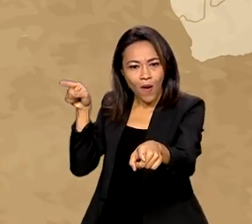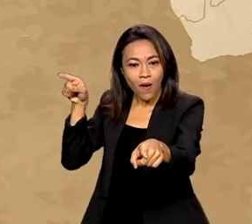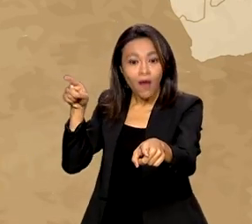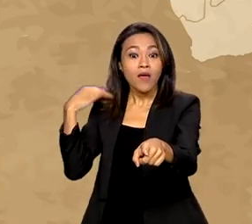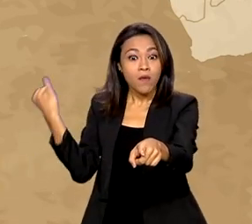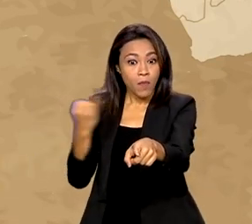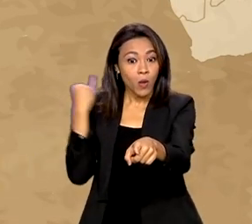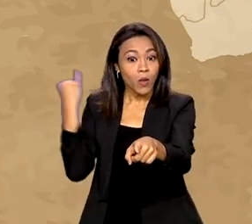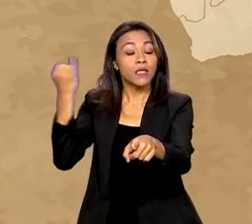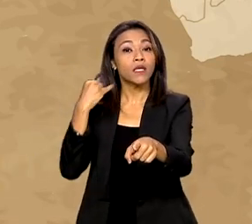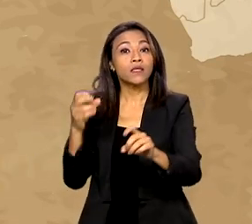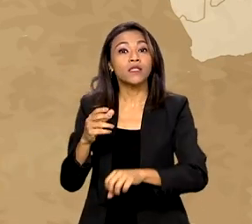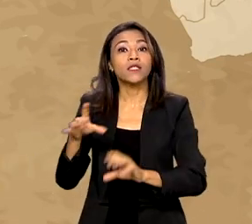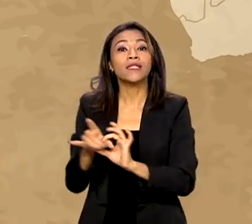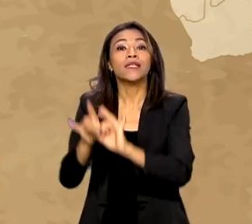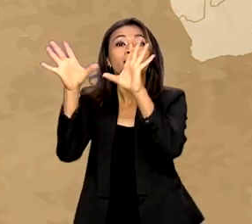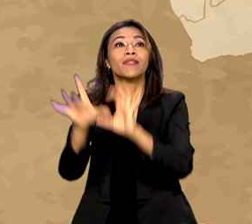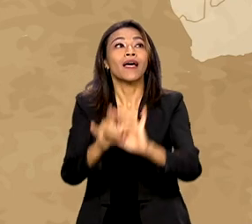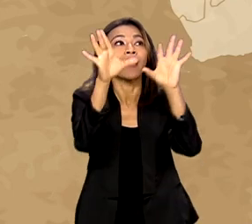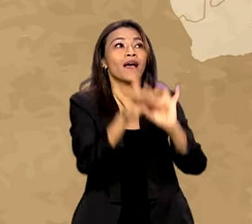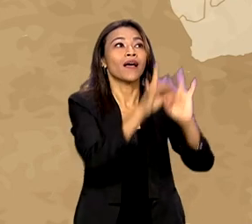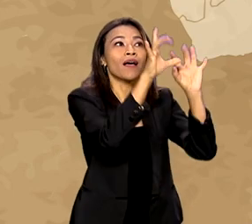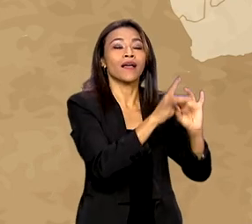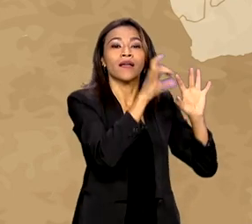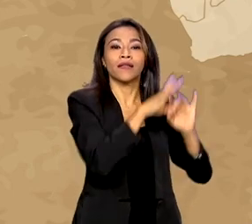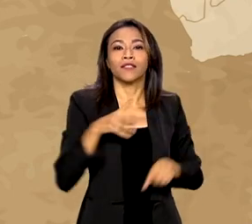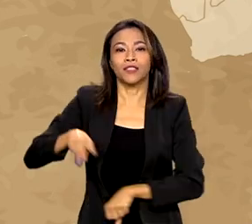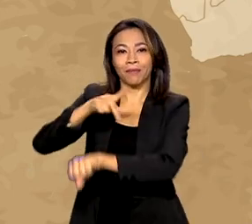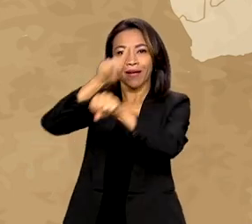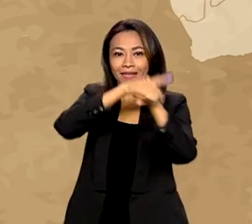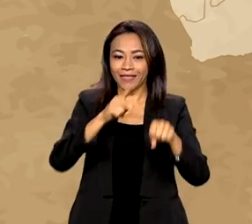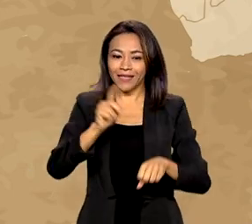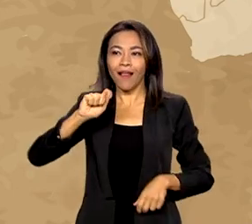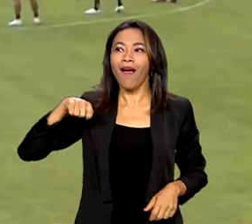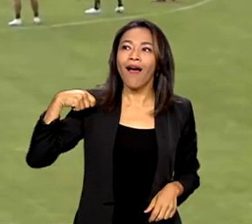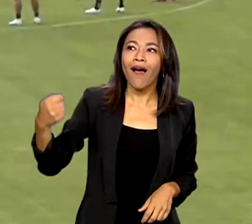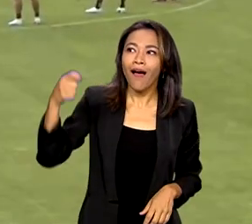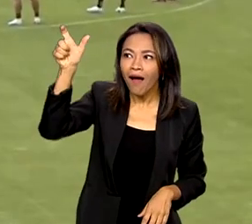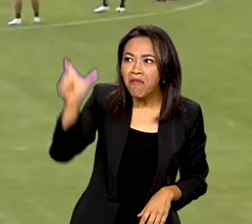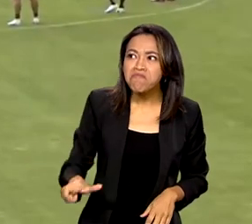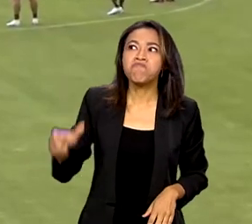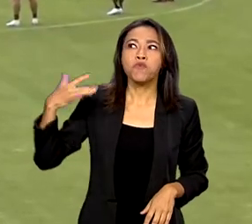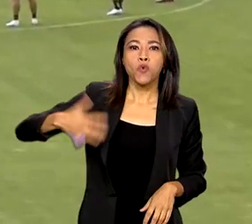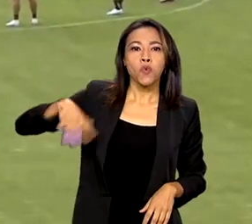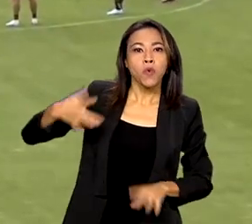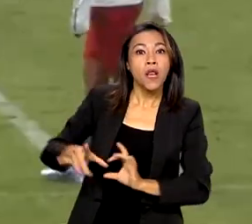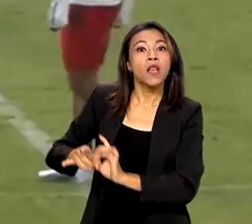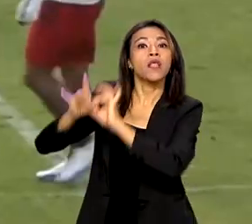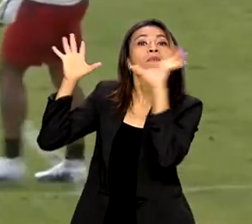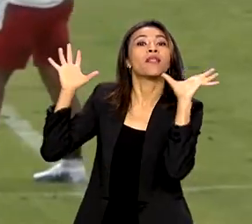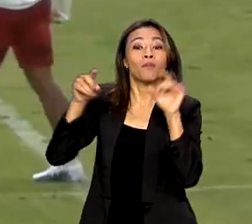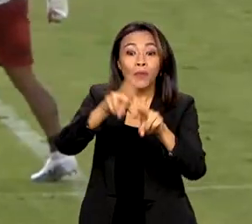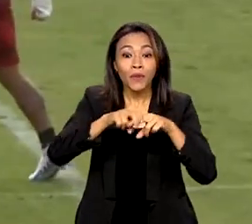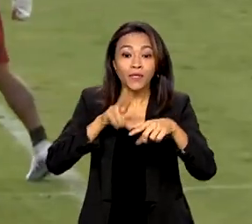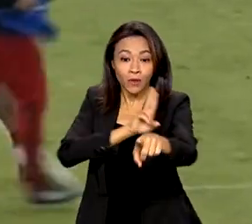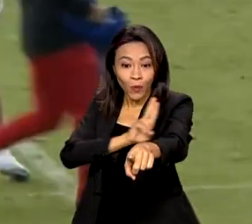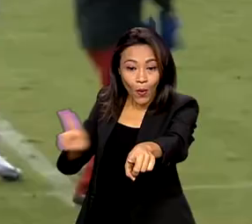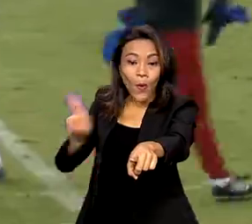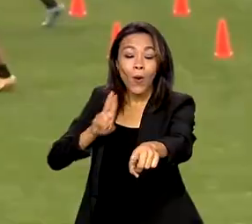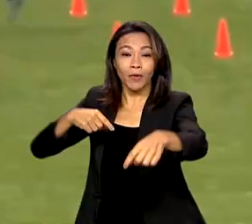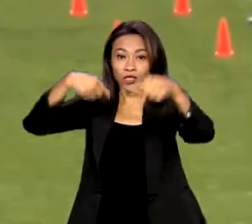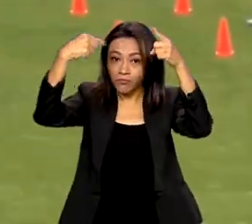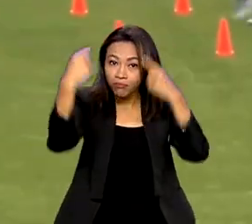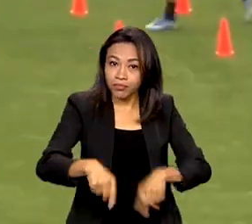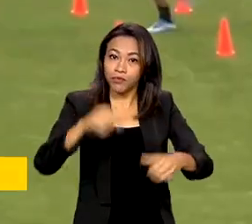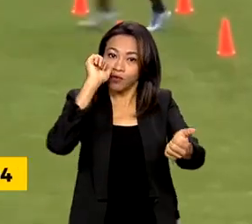na independência de vários países, ficou conhecido como Libertador da América. E daí que vem o nome da competição mais importante de